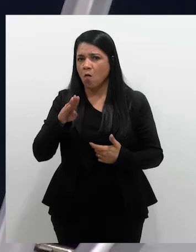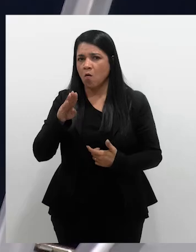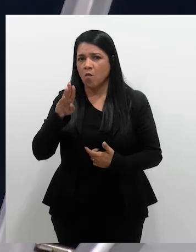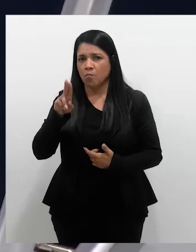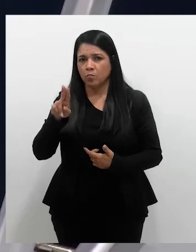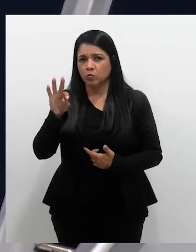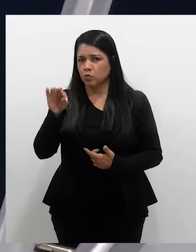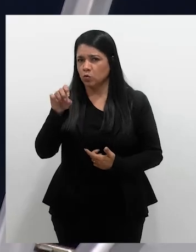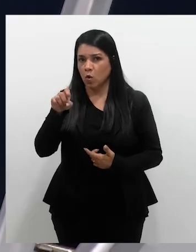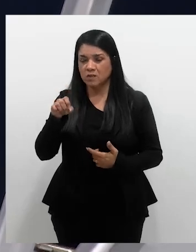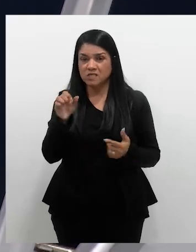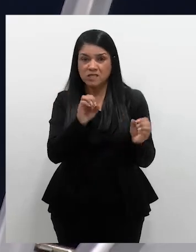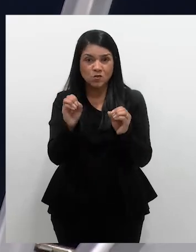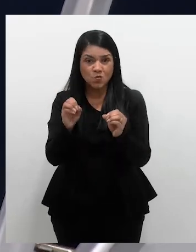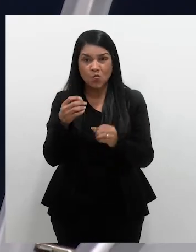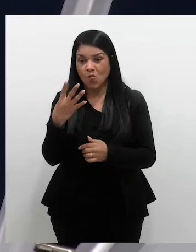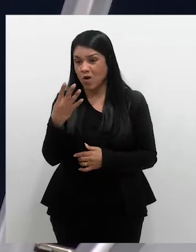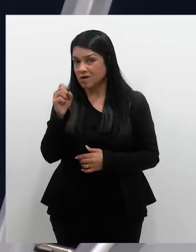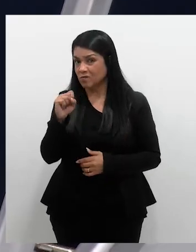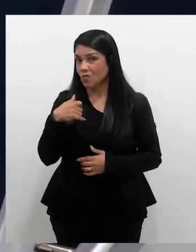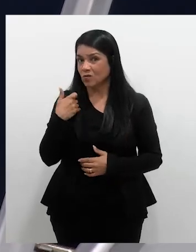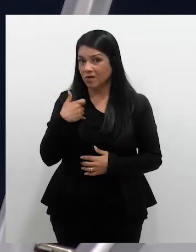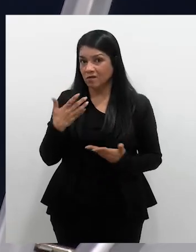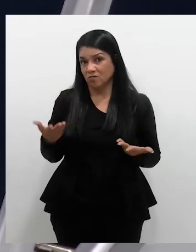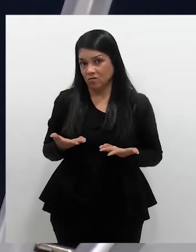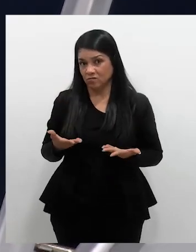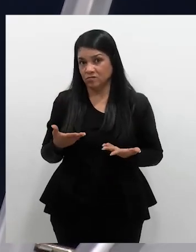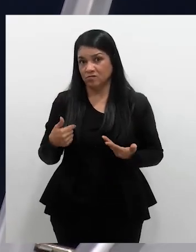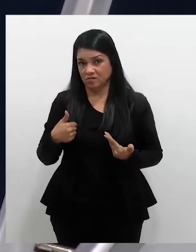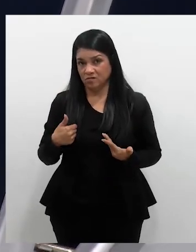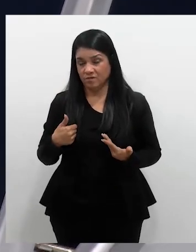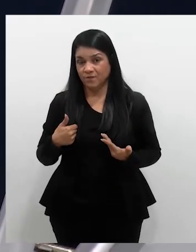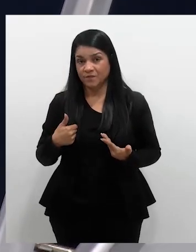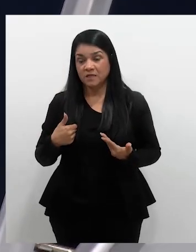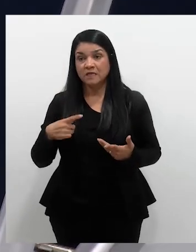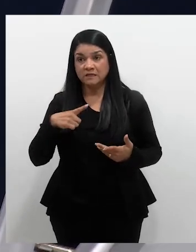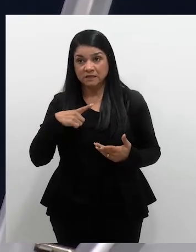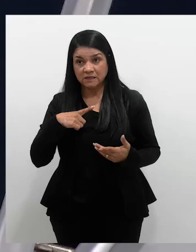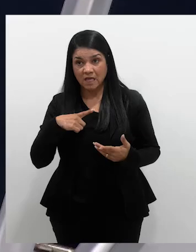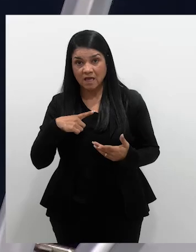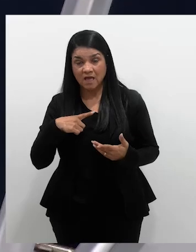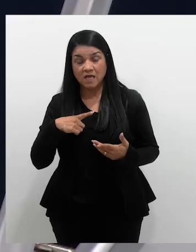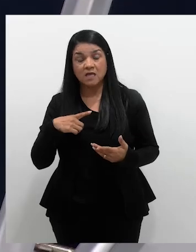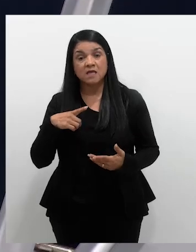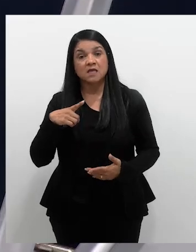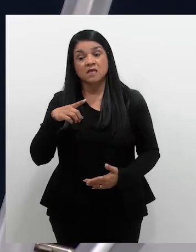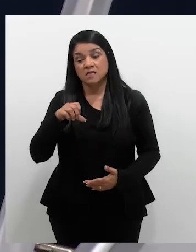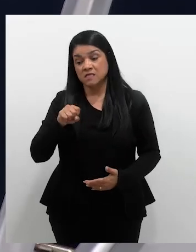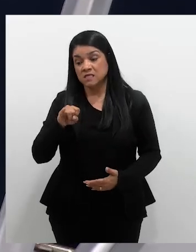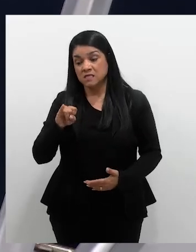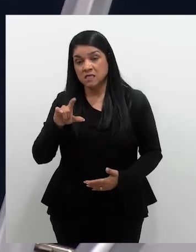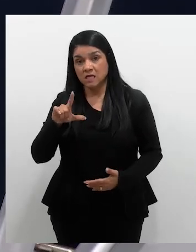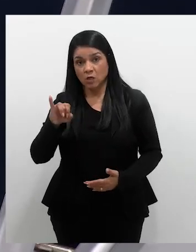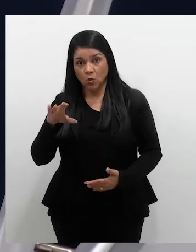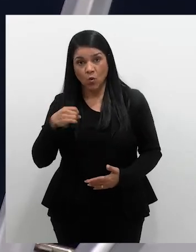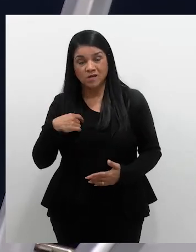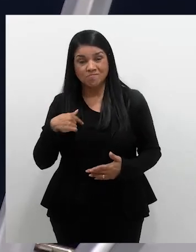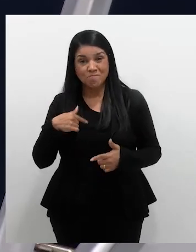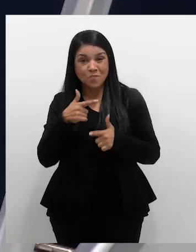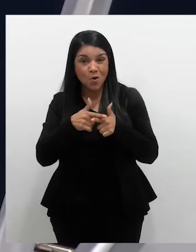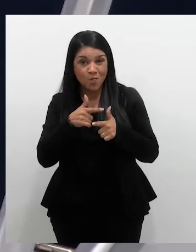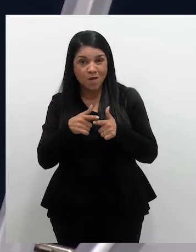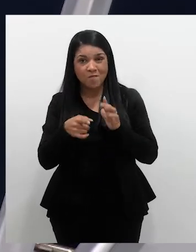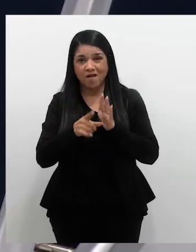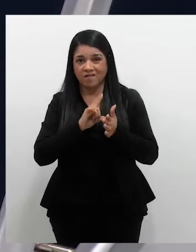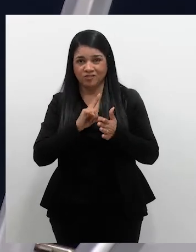nenhum preenchimento, sem nada, com 48 anos. Então, assim, a silicone em mim estava me criando problema,